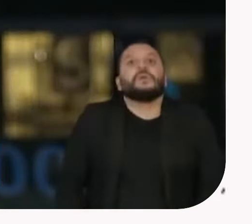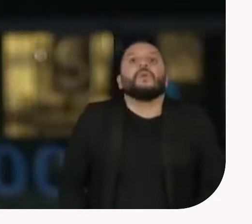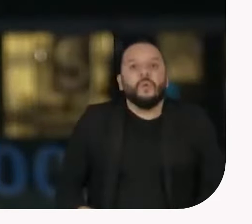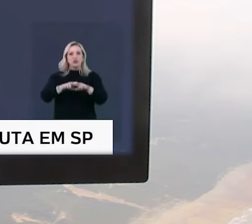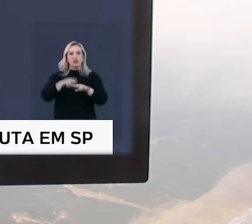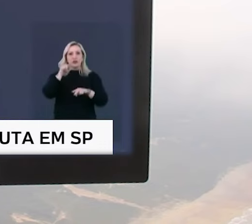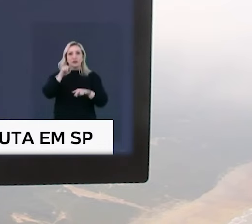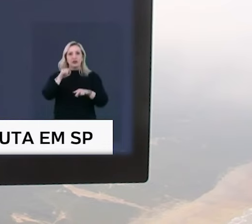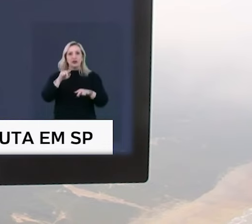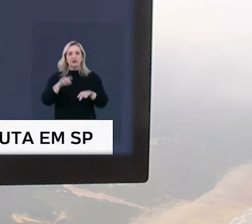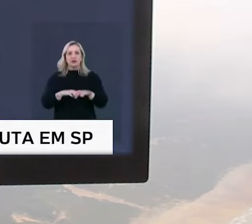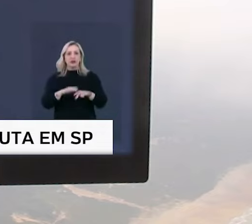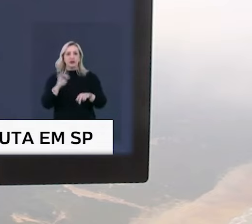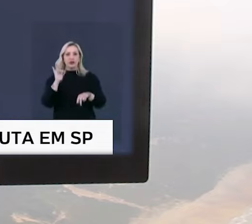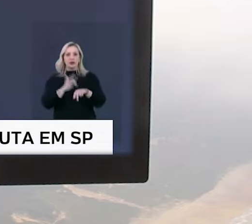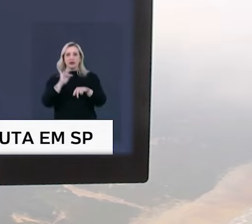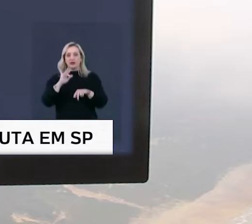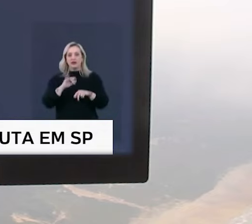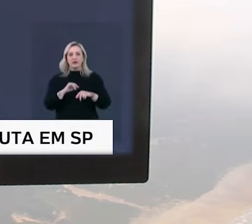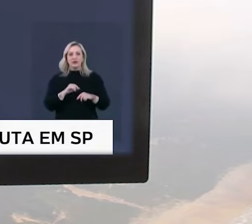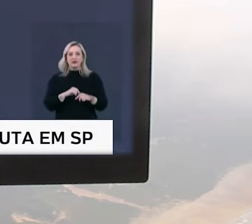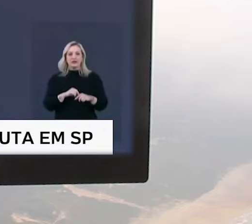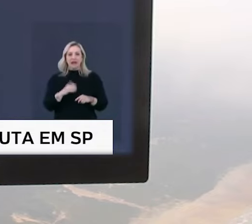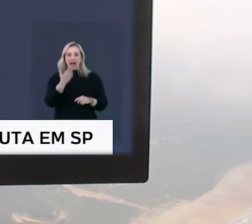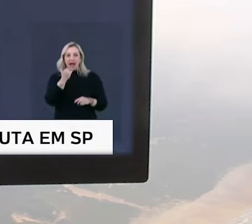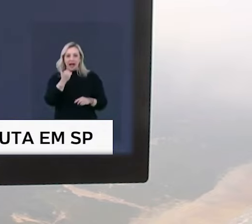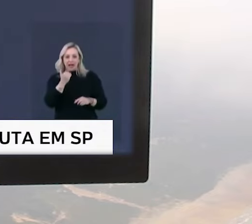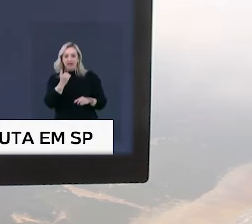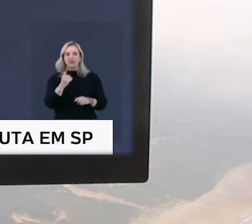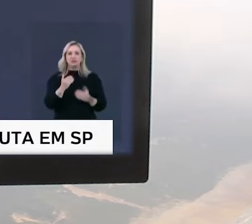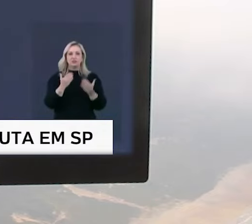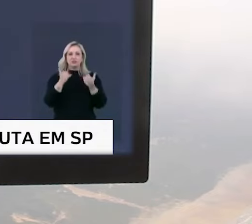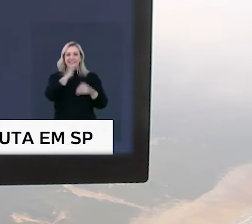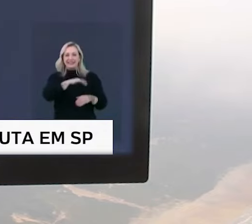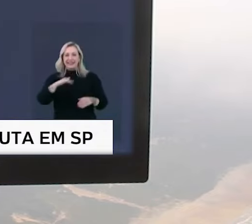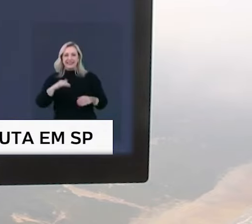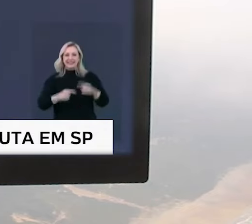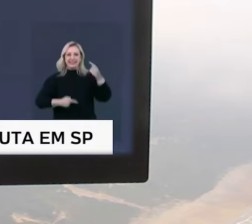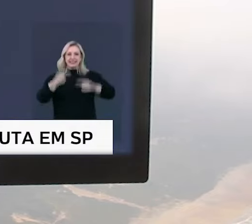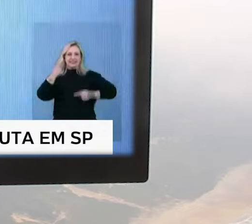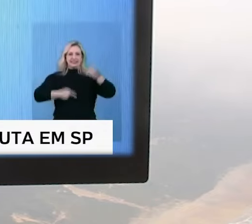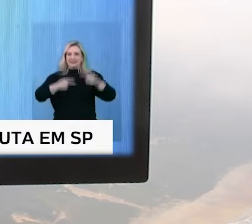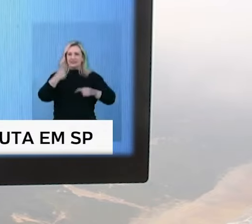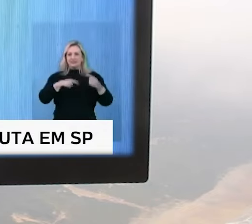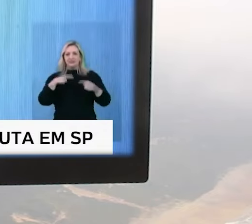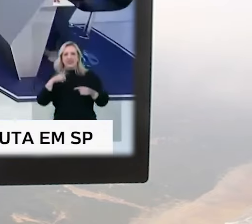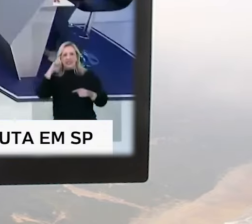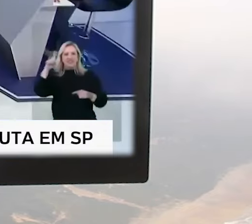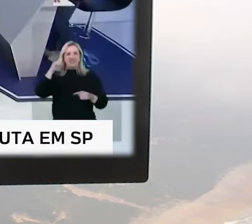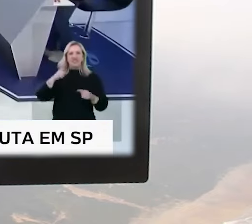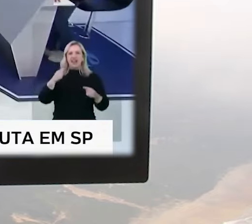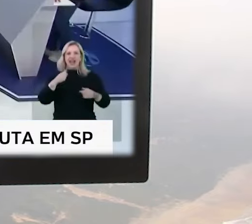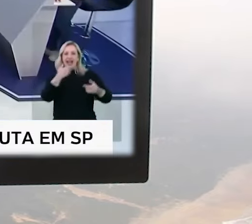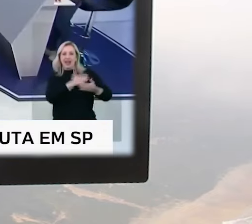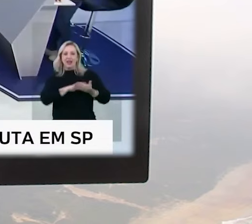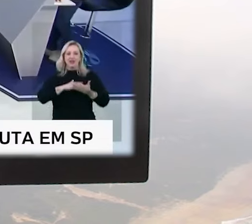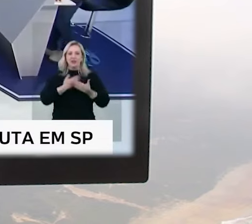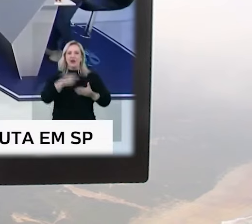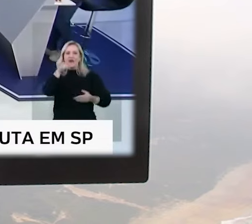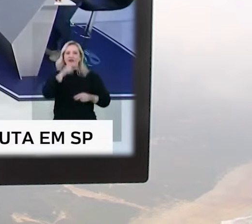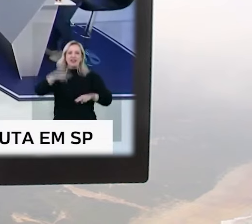perdoável. A vítima do bullying, por mais que ela faça algo que seja extremamente violento e